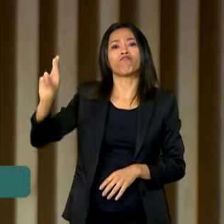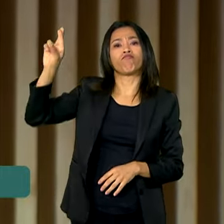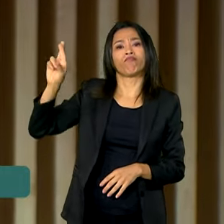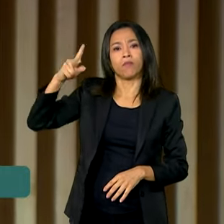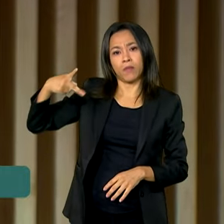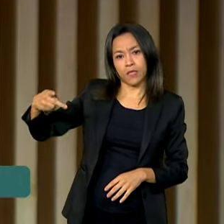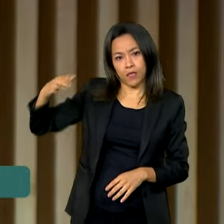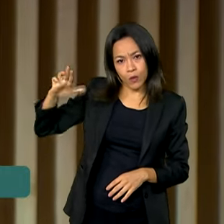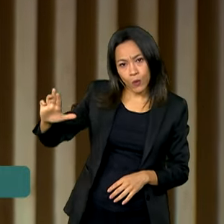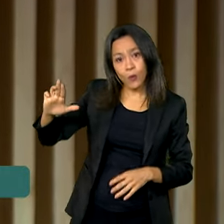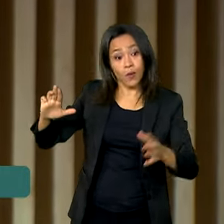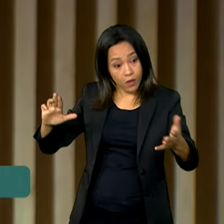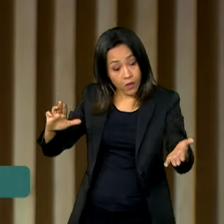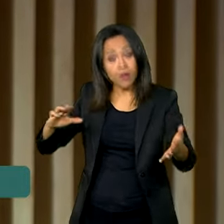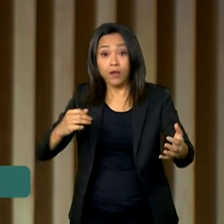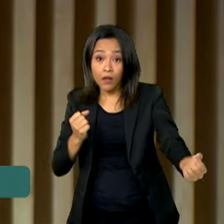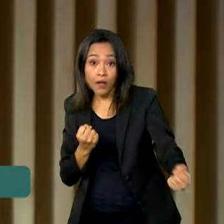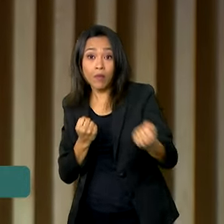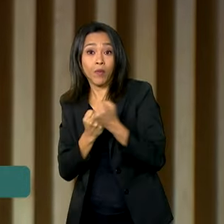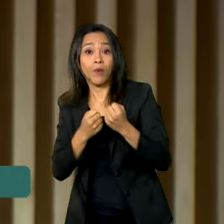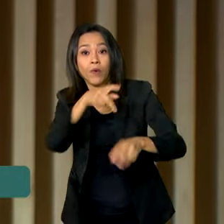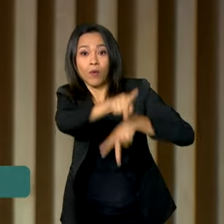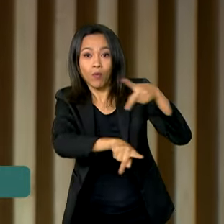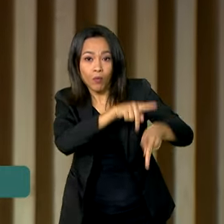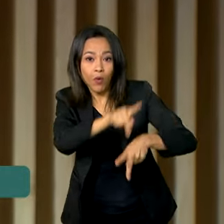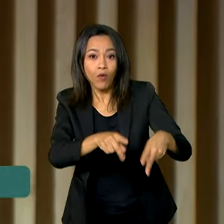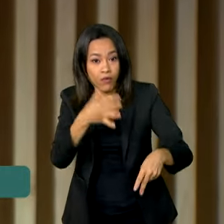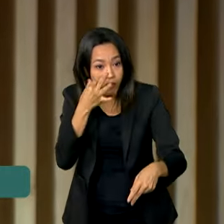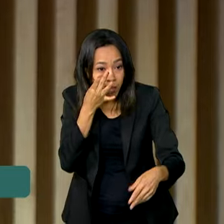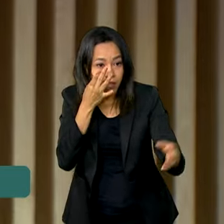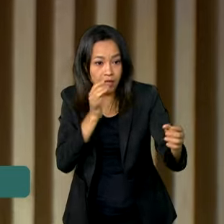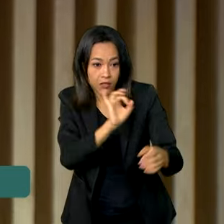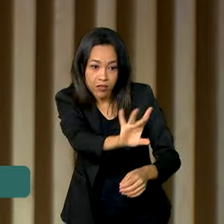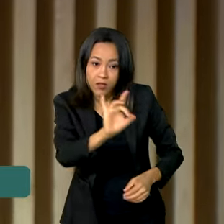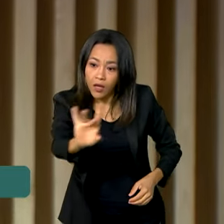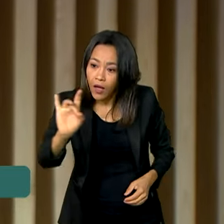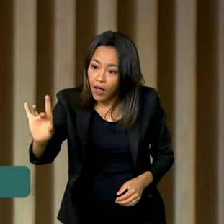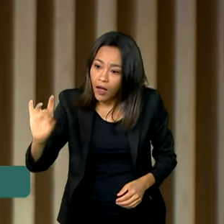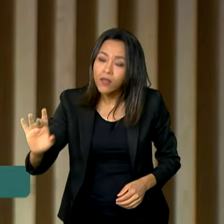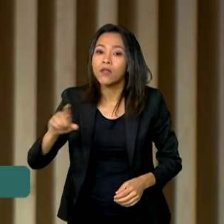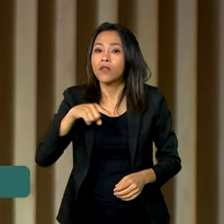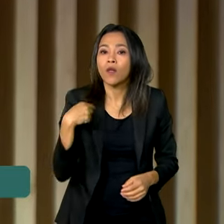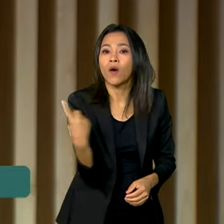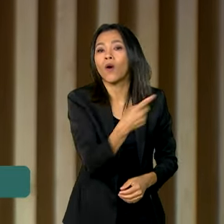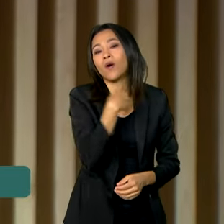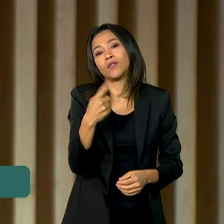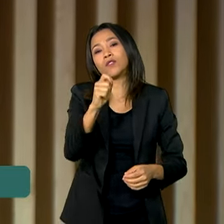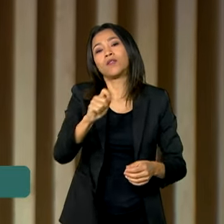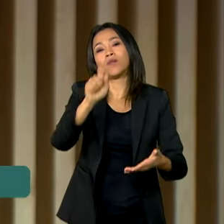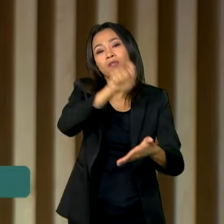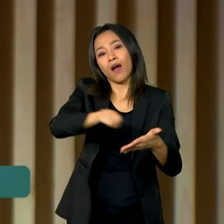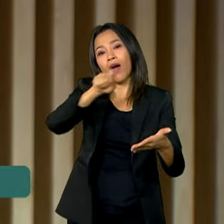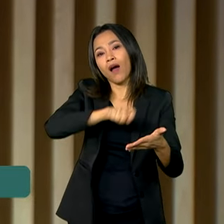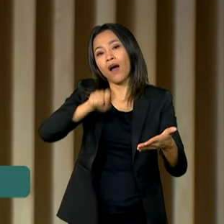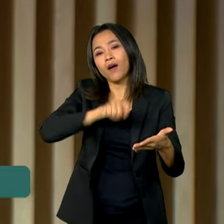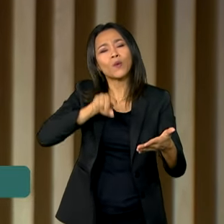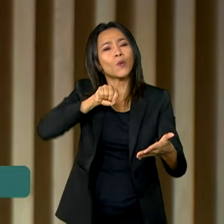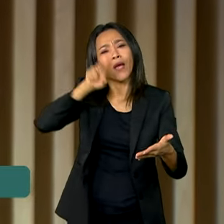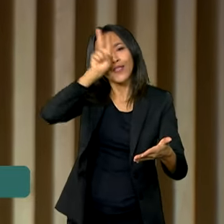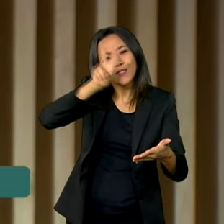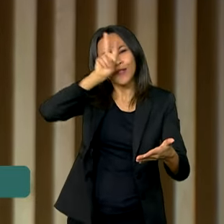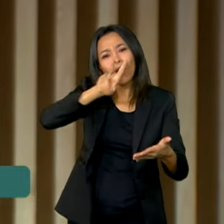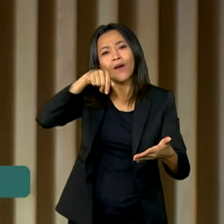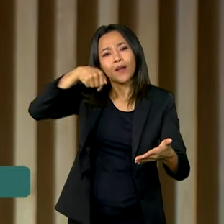as mãos do povo, liderado por vocês aqui presentes, estamos escrevendo um capítulo importante